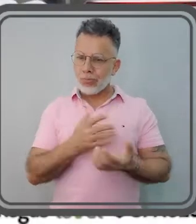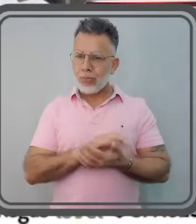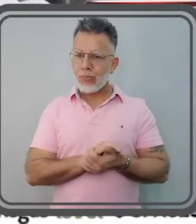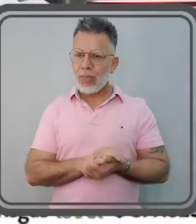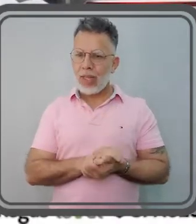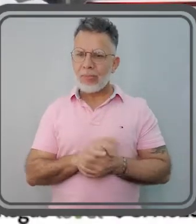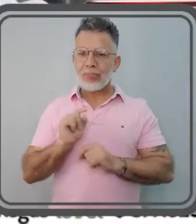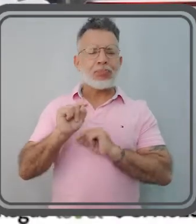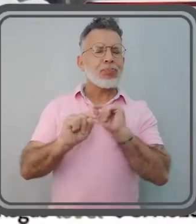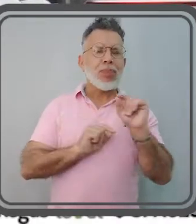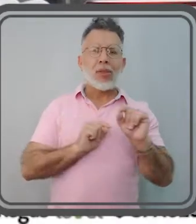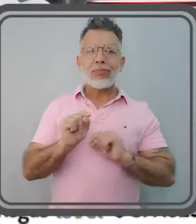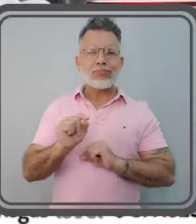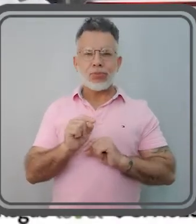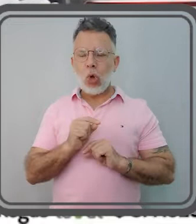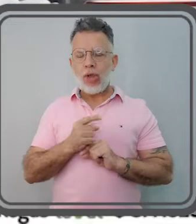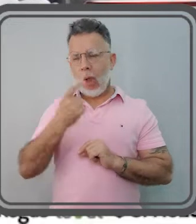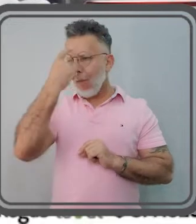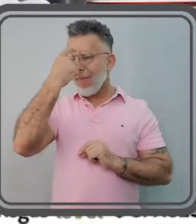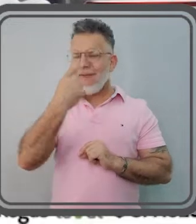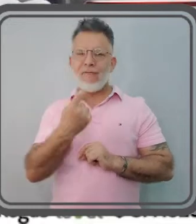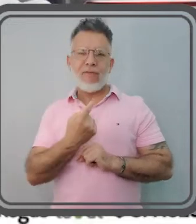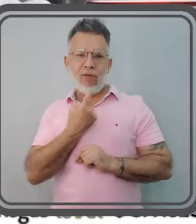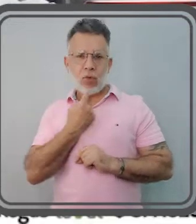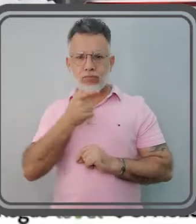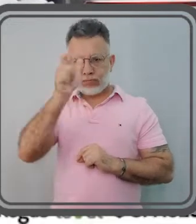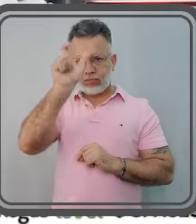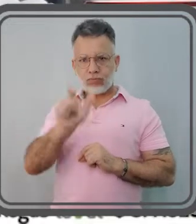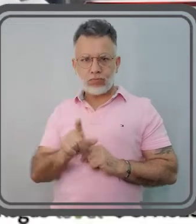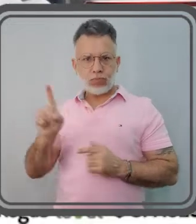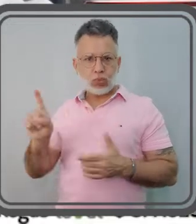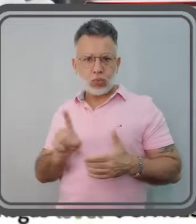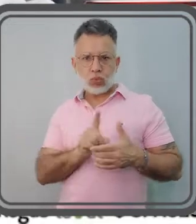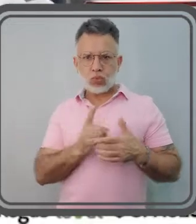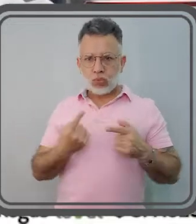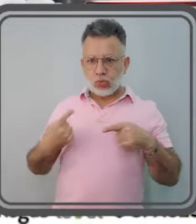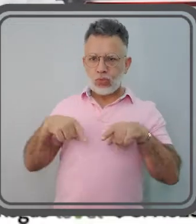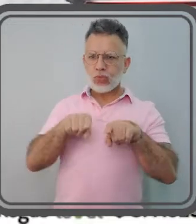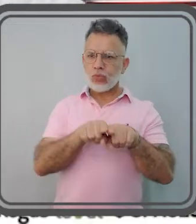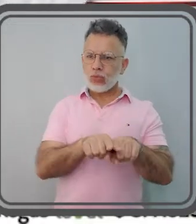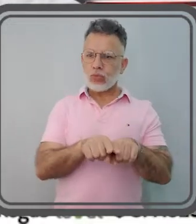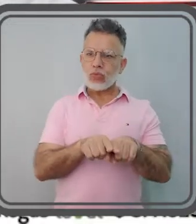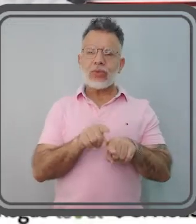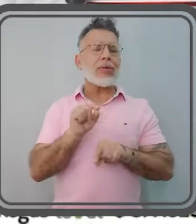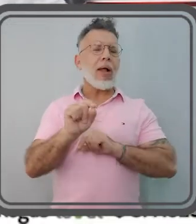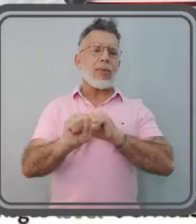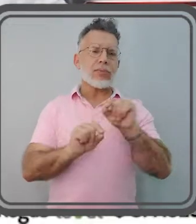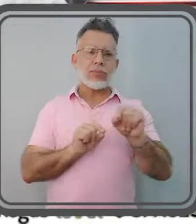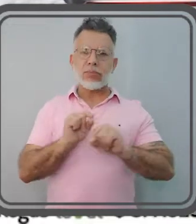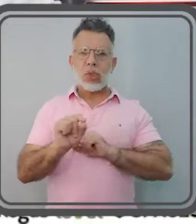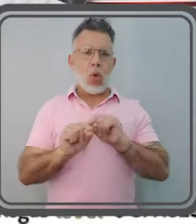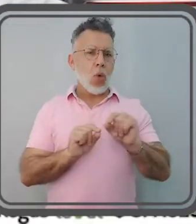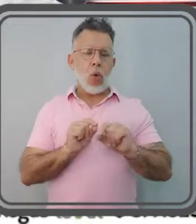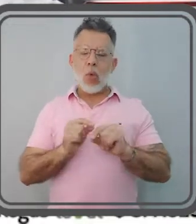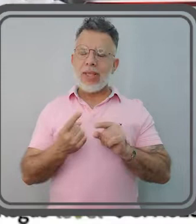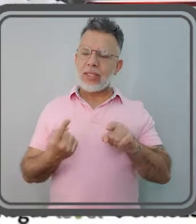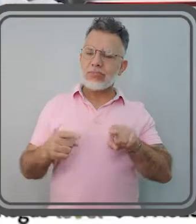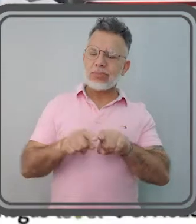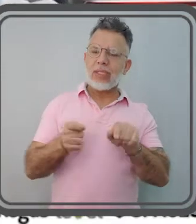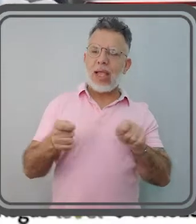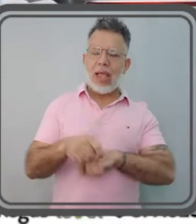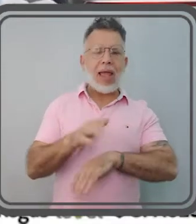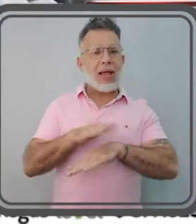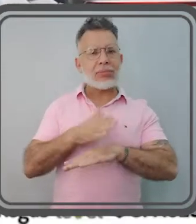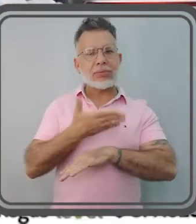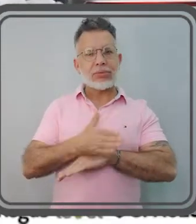seu franqueado? Quais as competências, as habilidades que um franqueado da Splash precisa ter